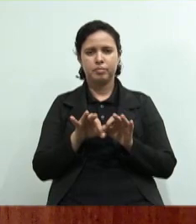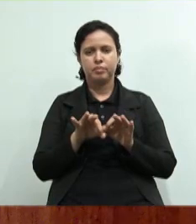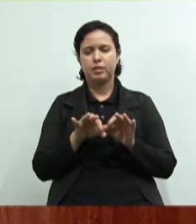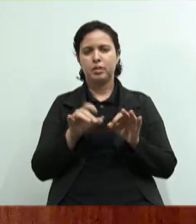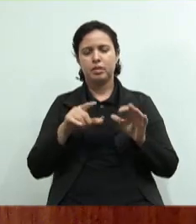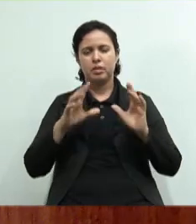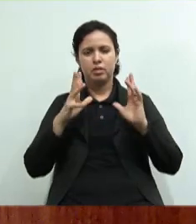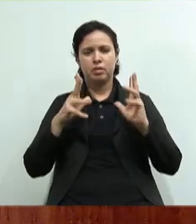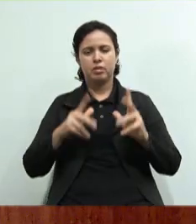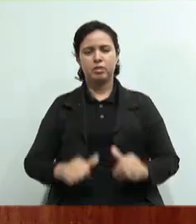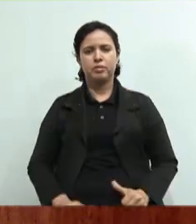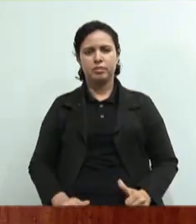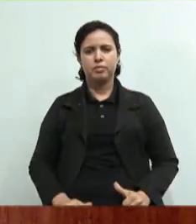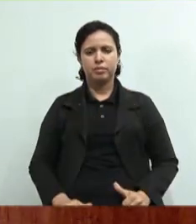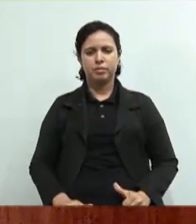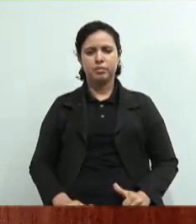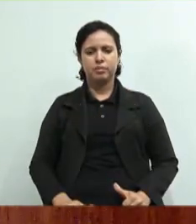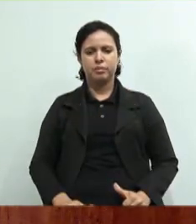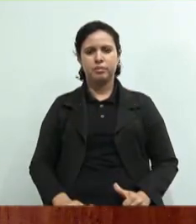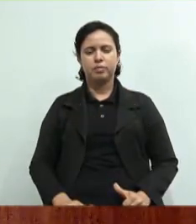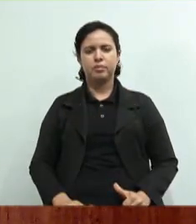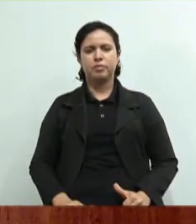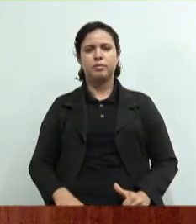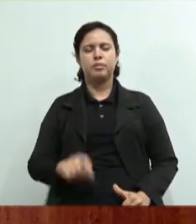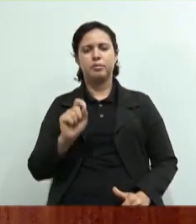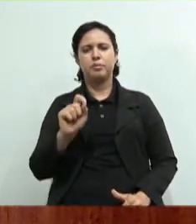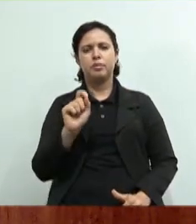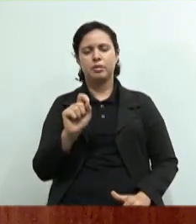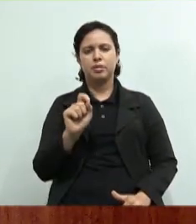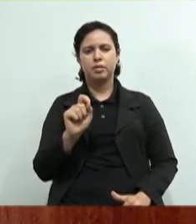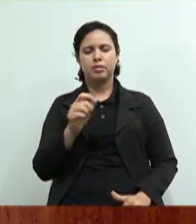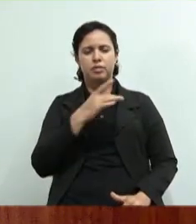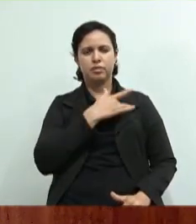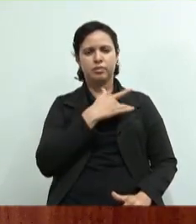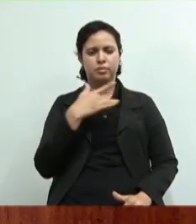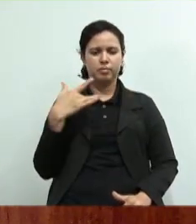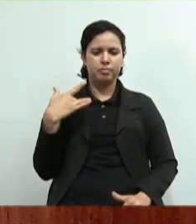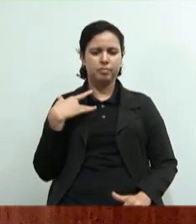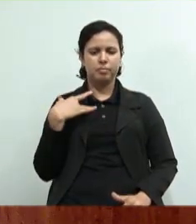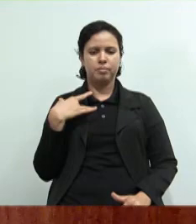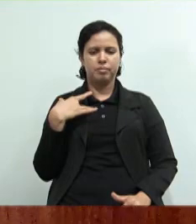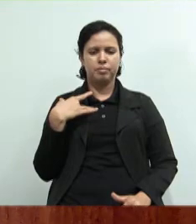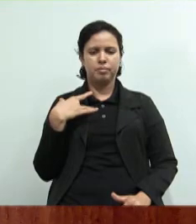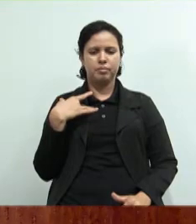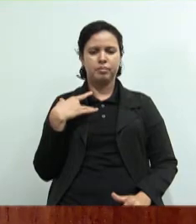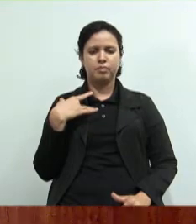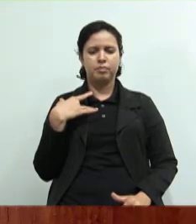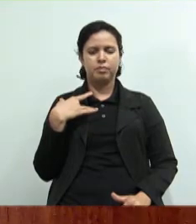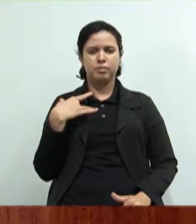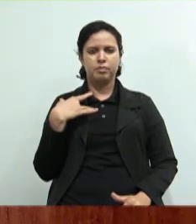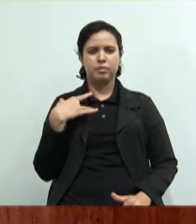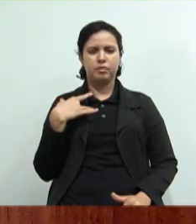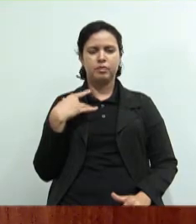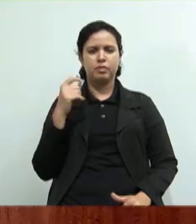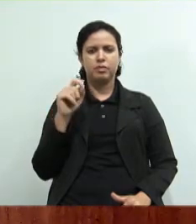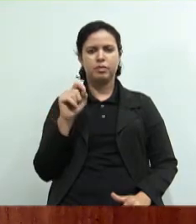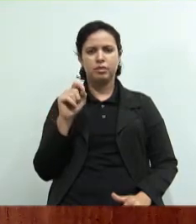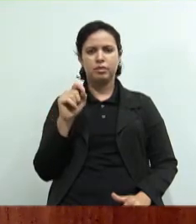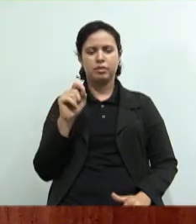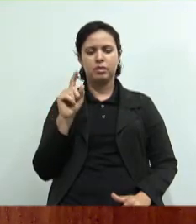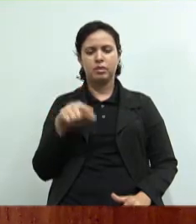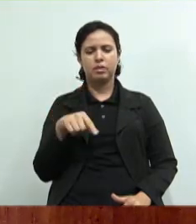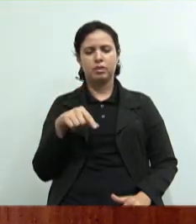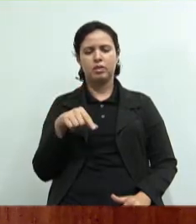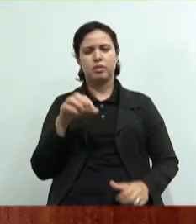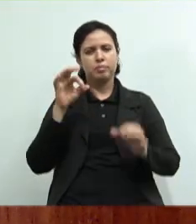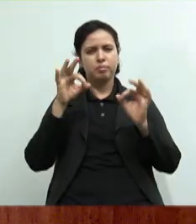limpeza. O sekisu é o senso de saúde. E o siksu é o senso de